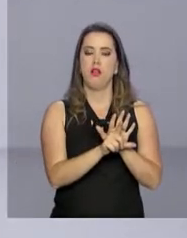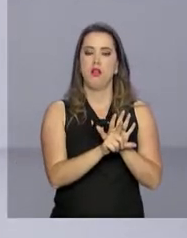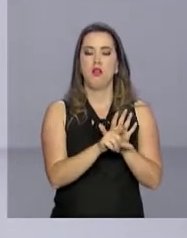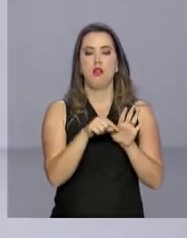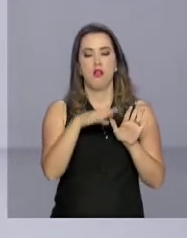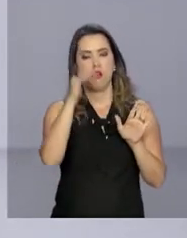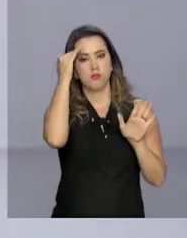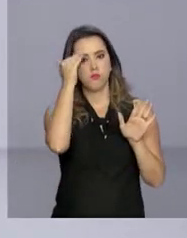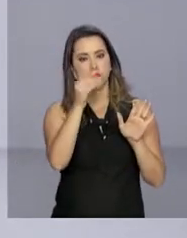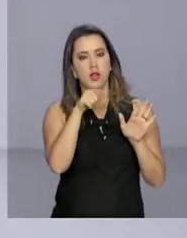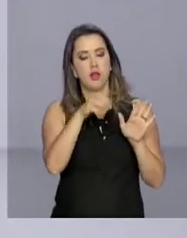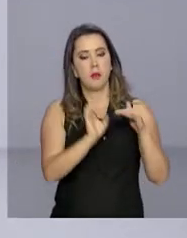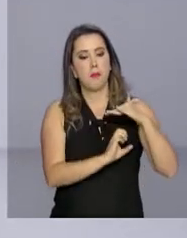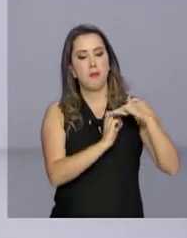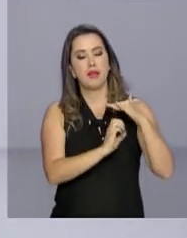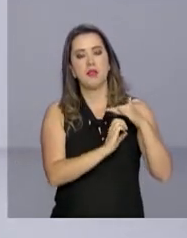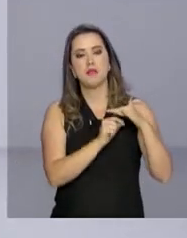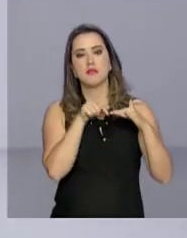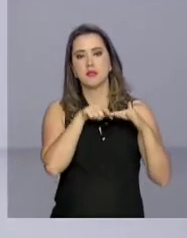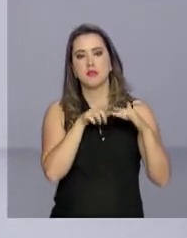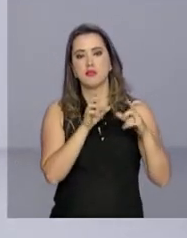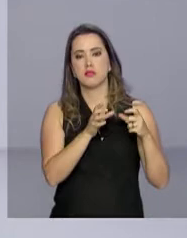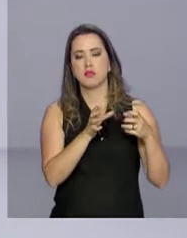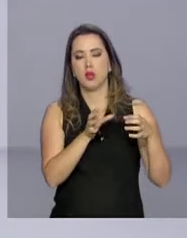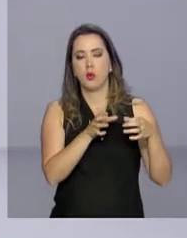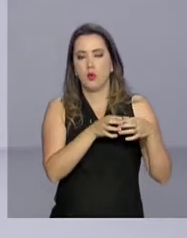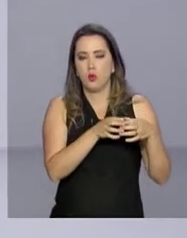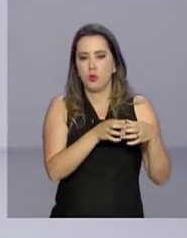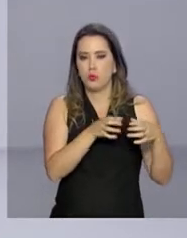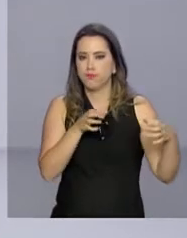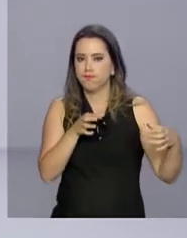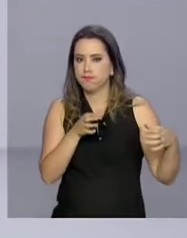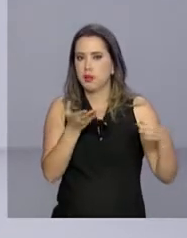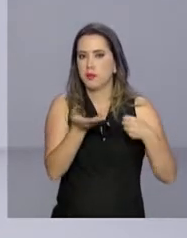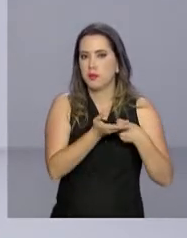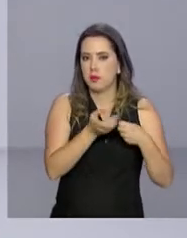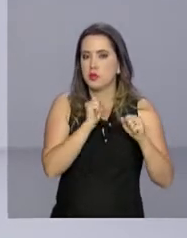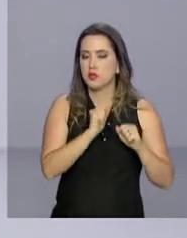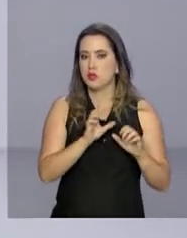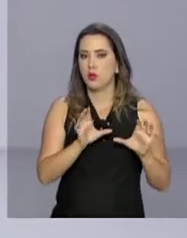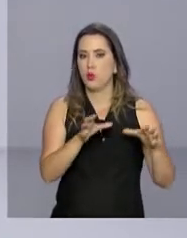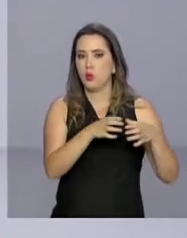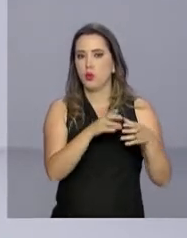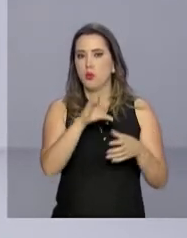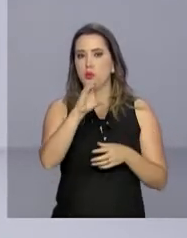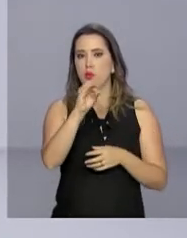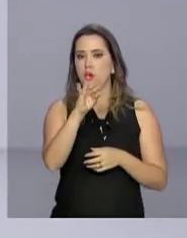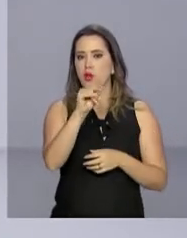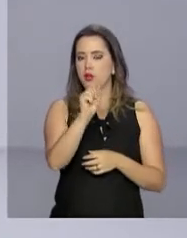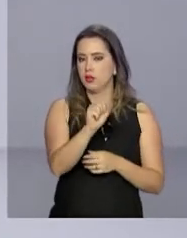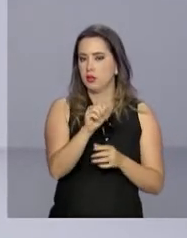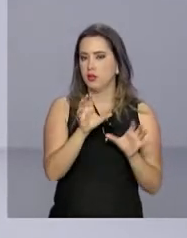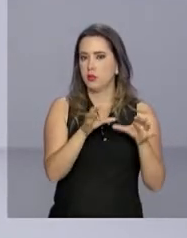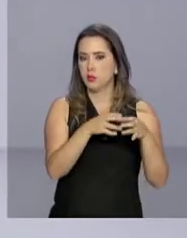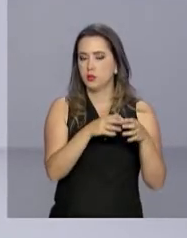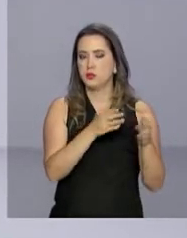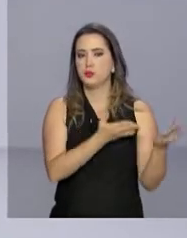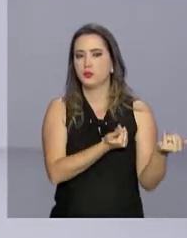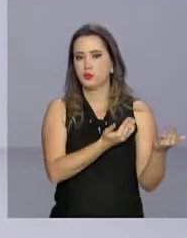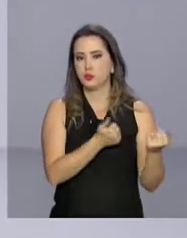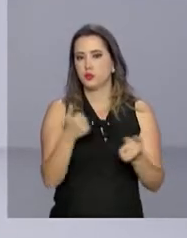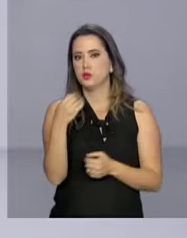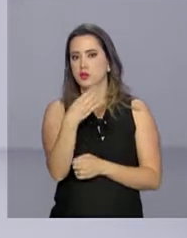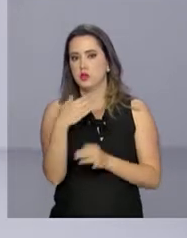de médio e grande porte tenham uma cota para contratação desse público formado por pessoas de 14 a 24